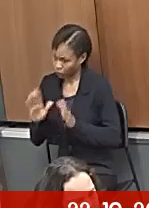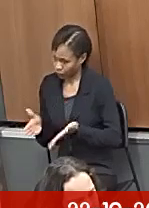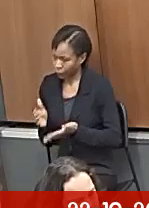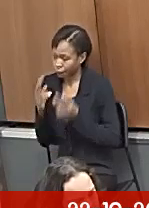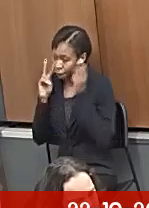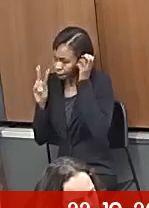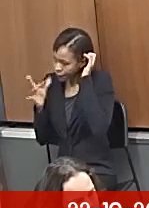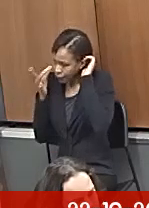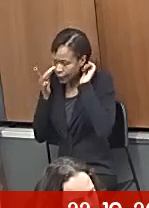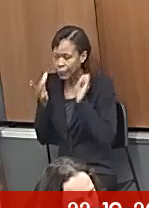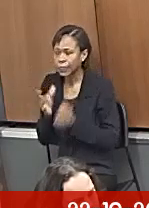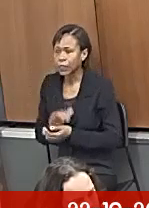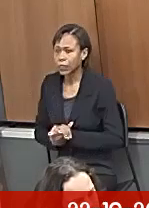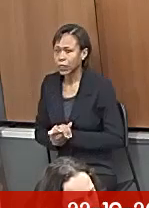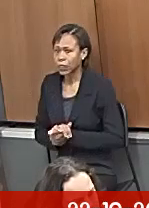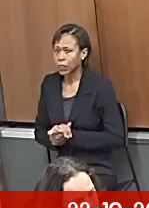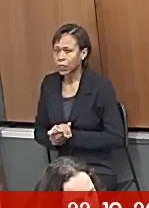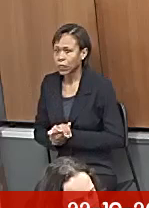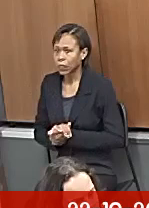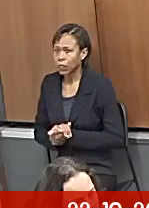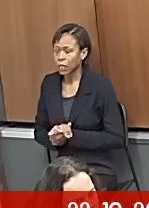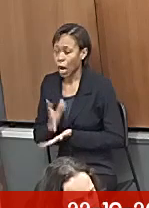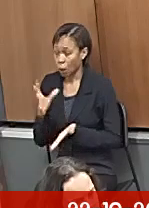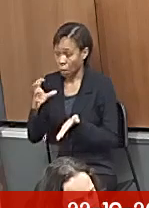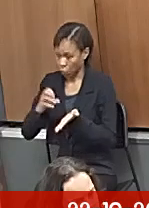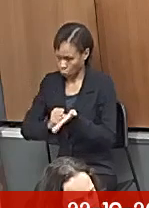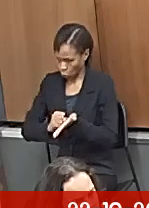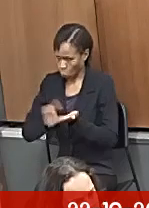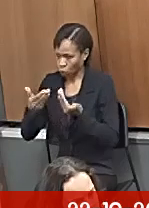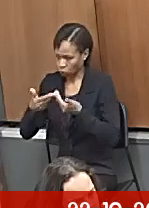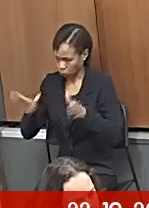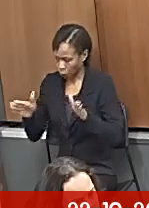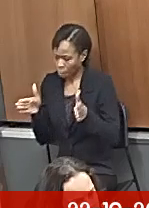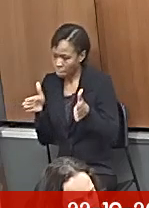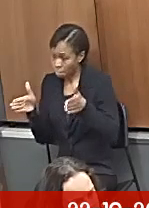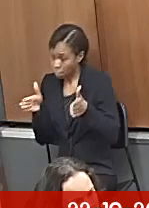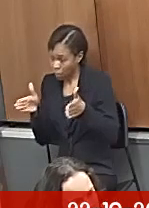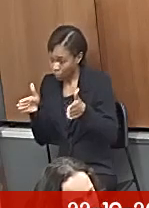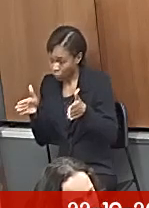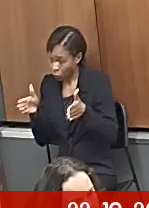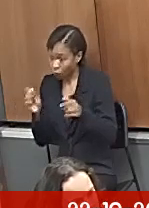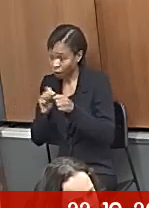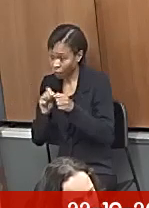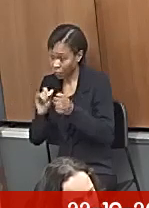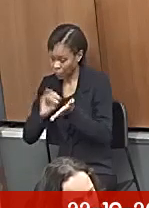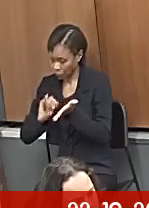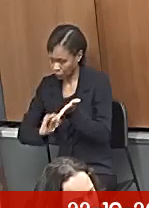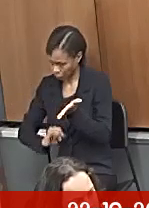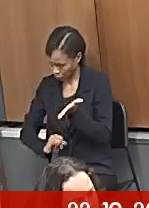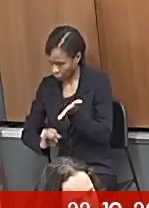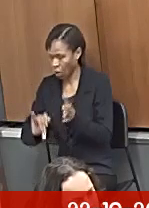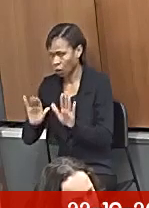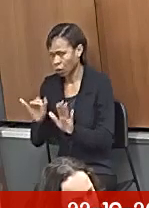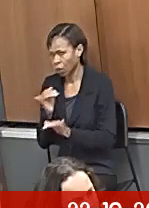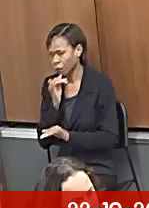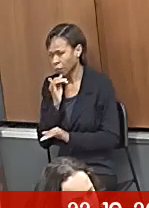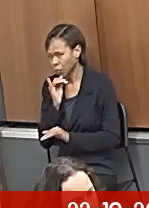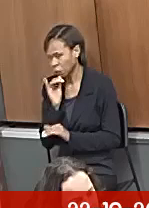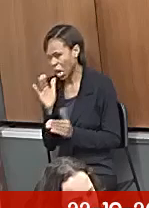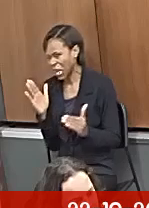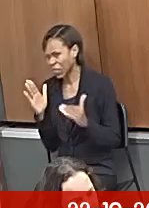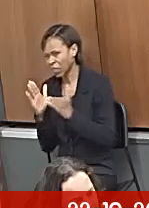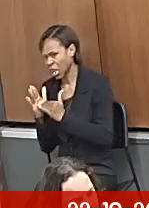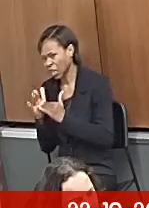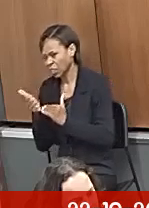defensoria, abre-se a matrícula, tem o prazo para fazer a inscrição. Então, vamos imaginar, o prazo é até 15